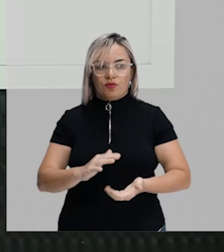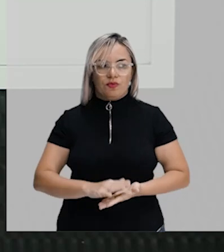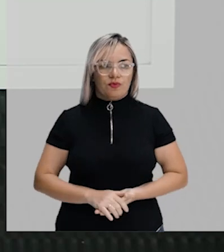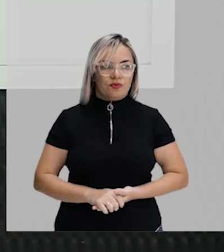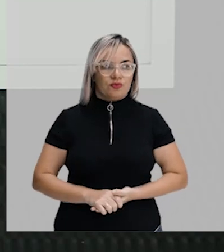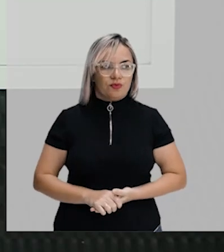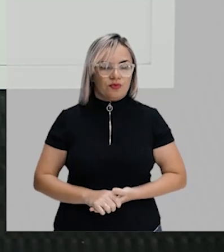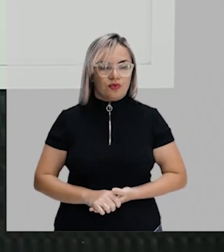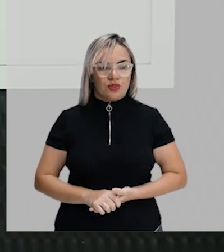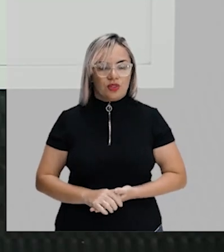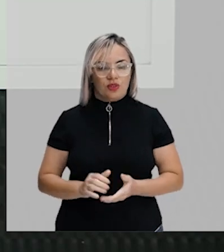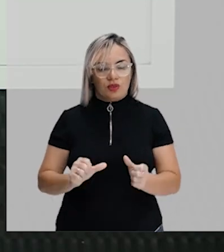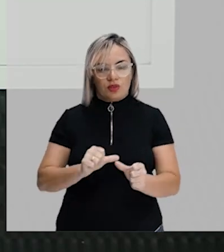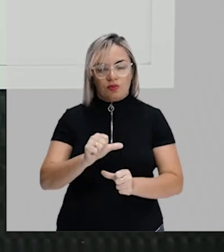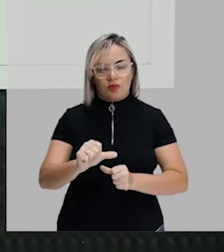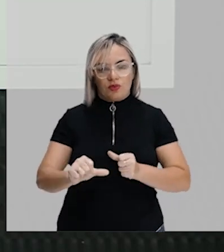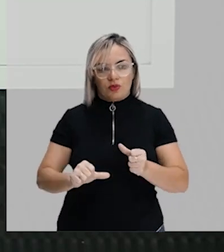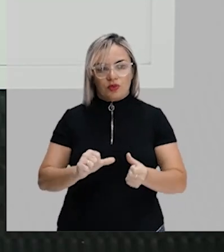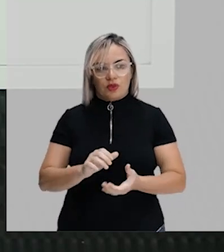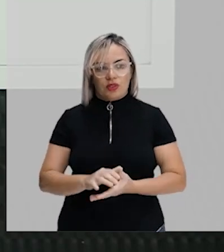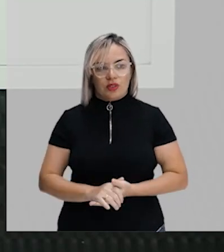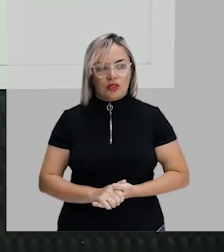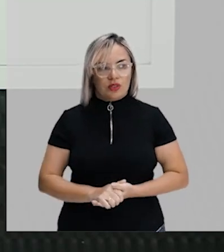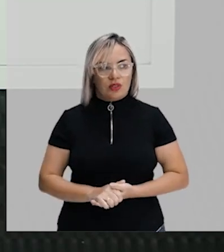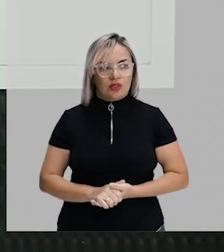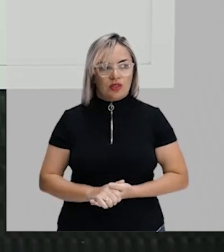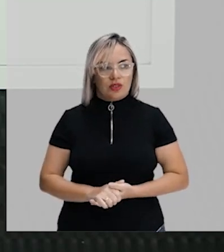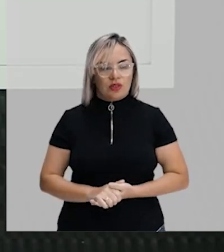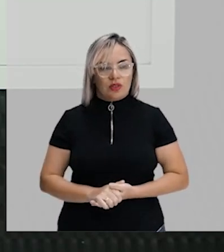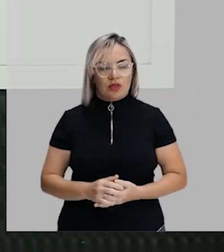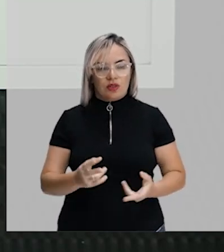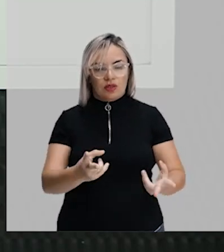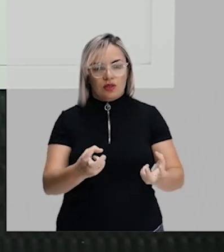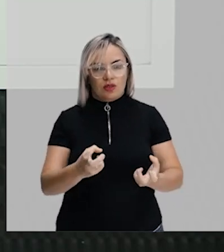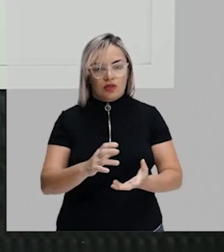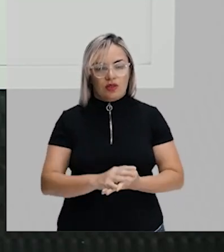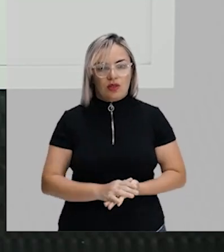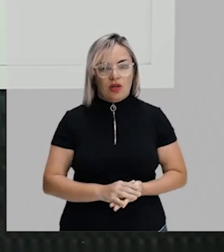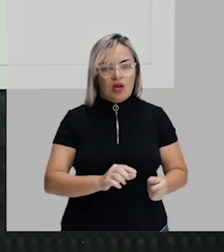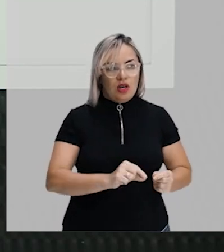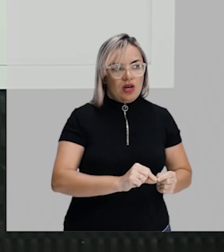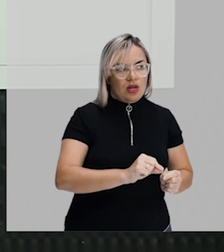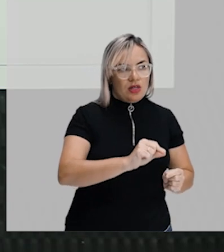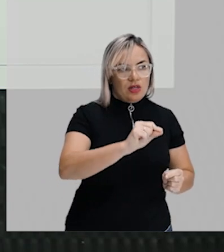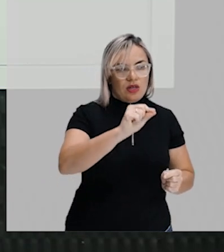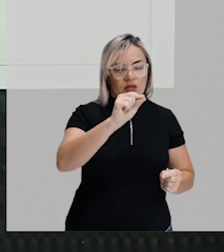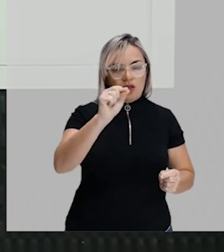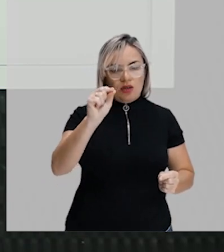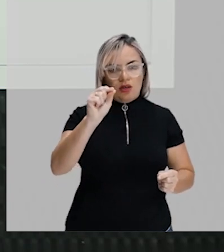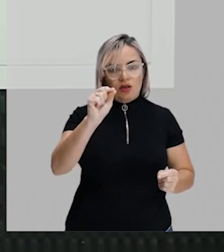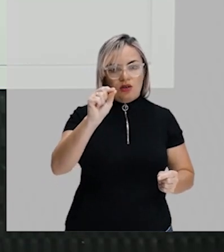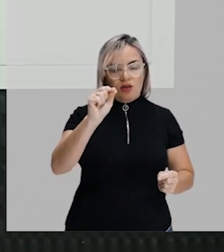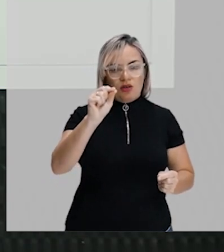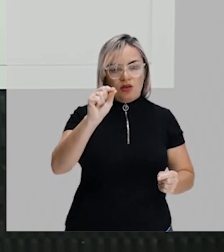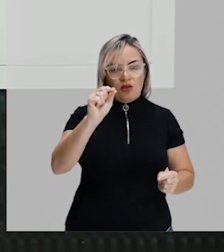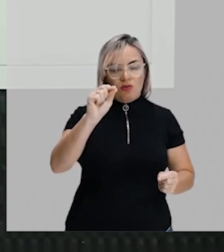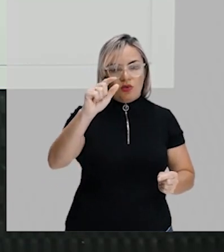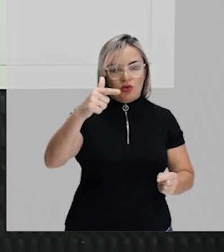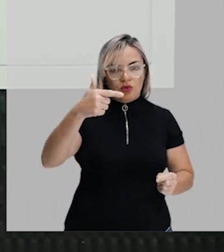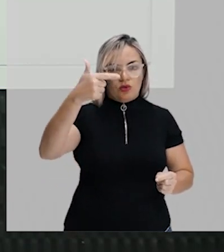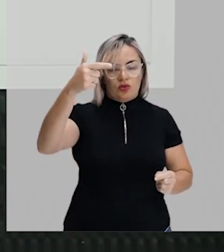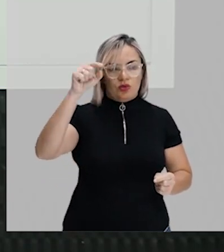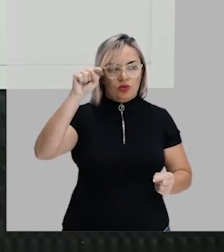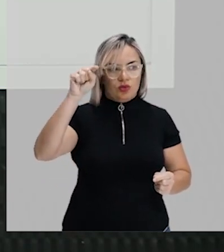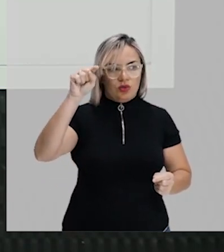Até o 2, né, até o ponto 2, a velocidade y ela aponta para cima. E a gravidade